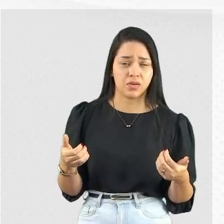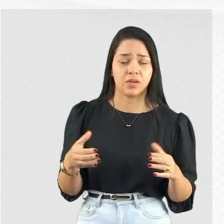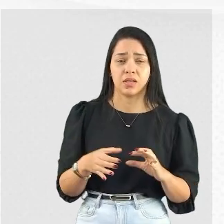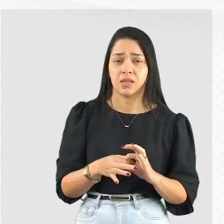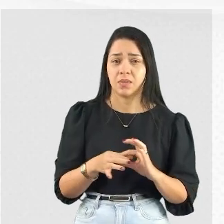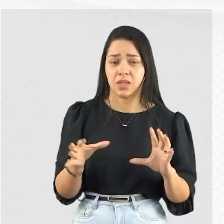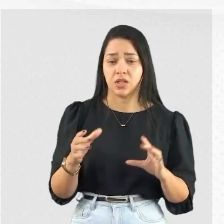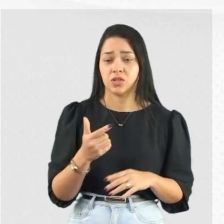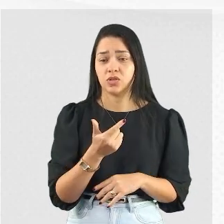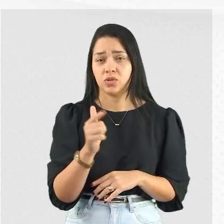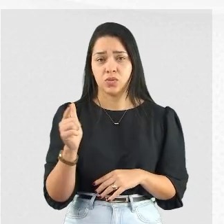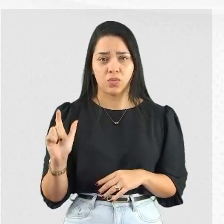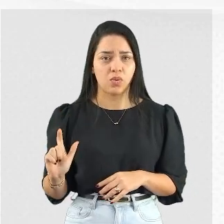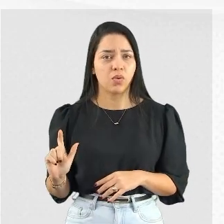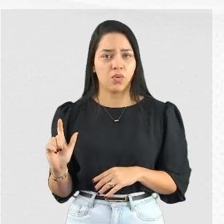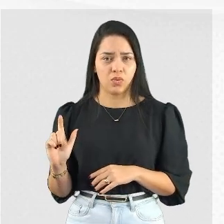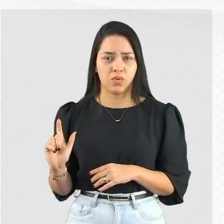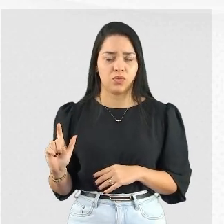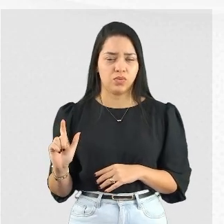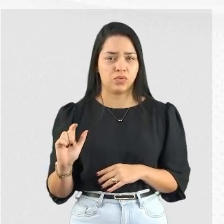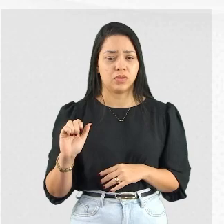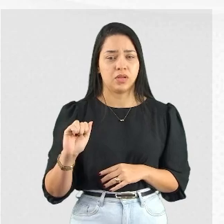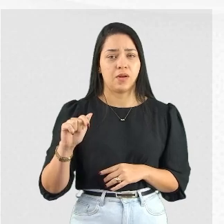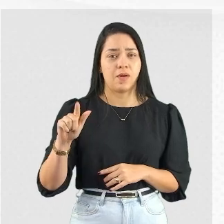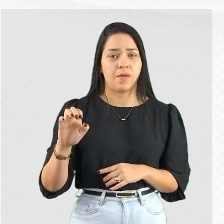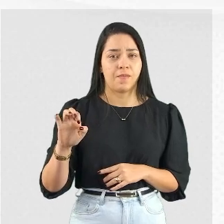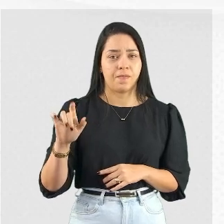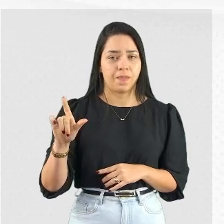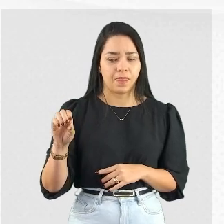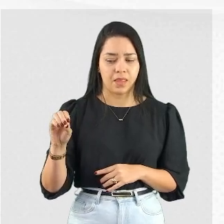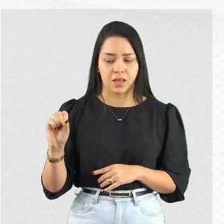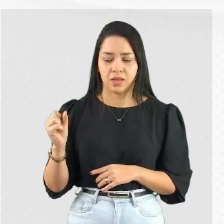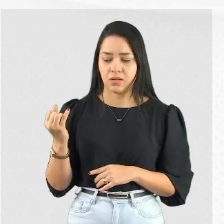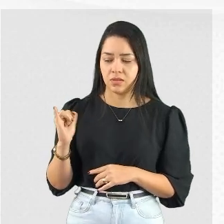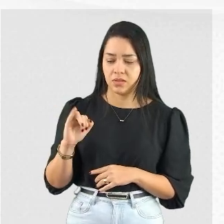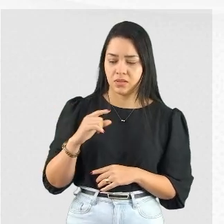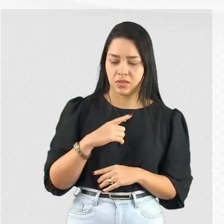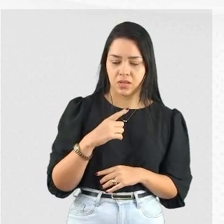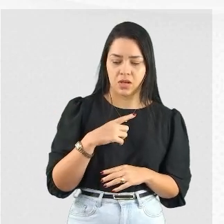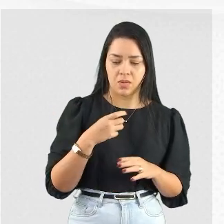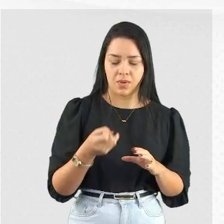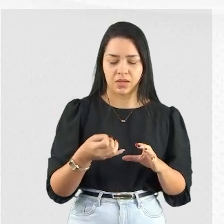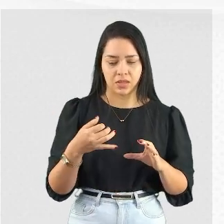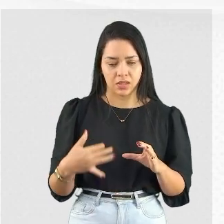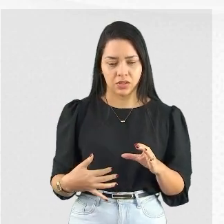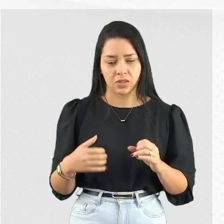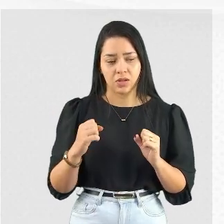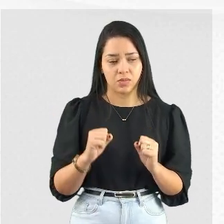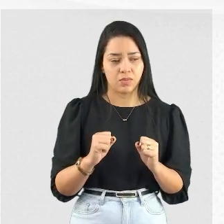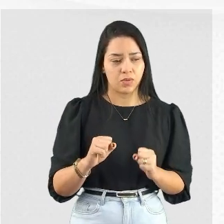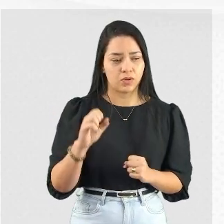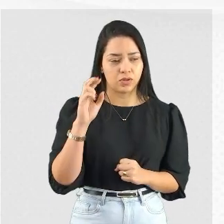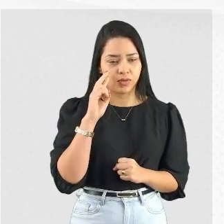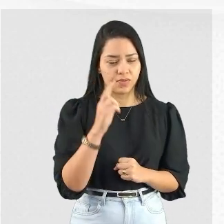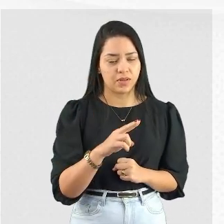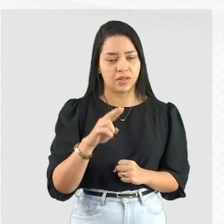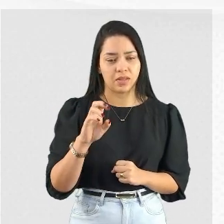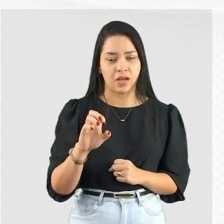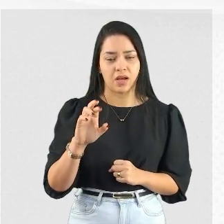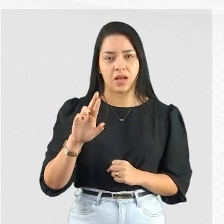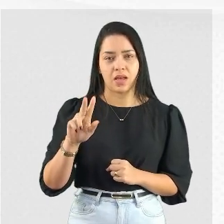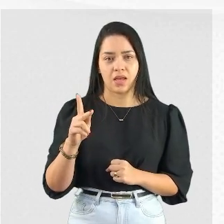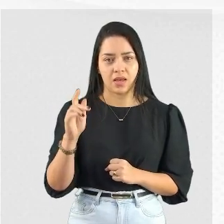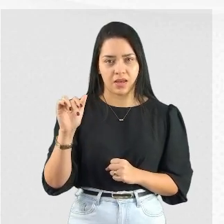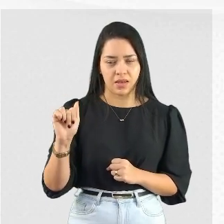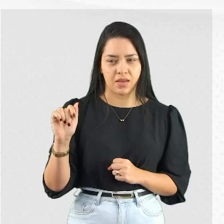independente dos demais genes, né, dos demais alelos. Então, se eu tenho uma característica, por exemplo, ali que a gente pode ver, é o exemplo da ervilha, né, que vocês